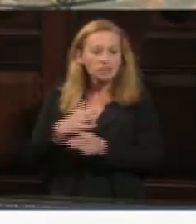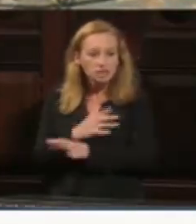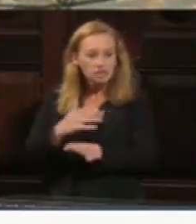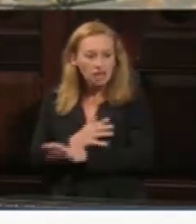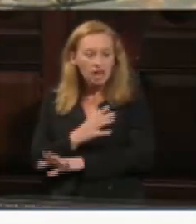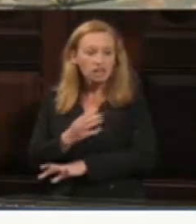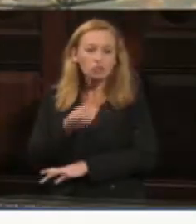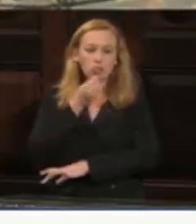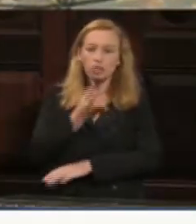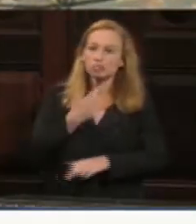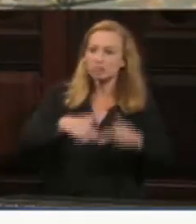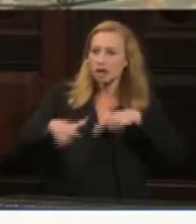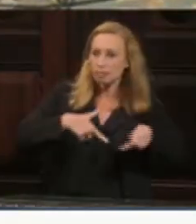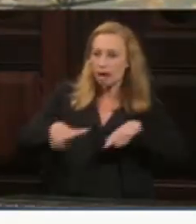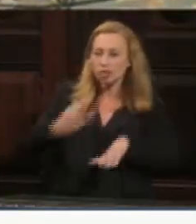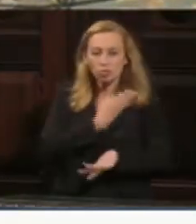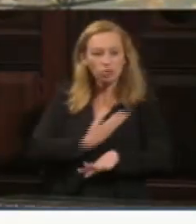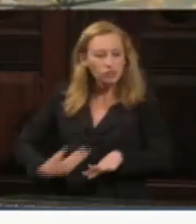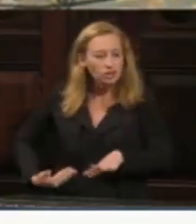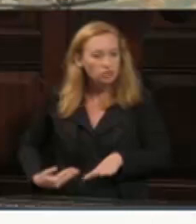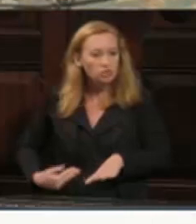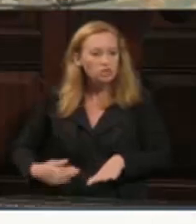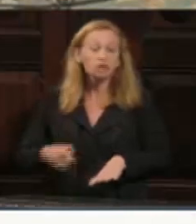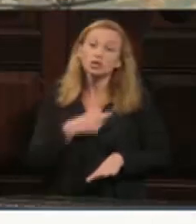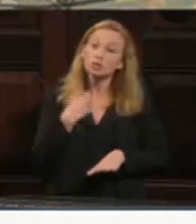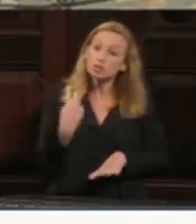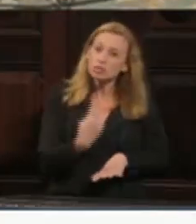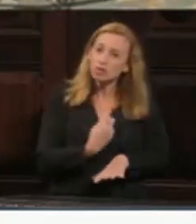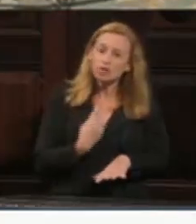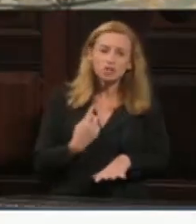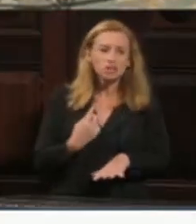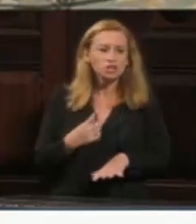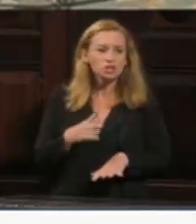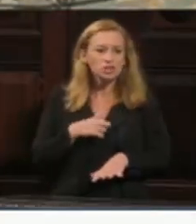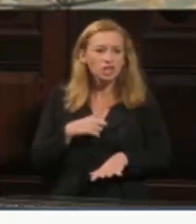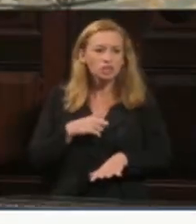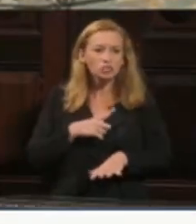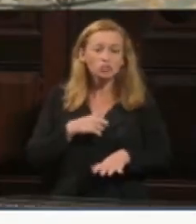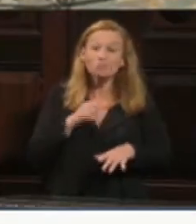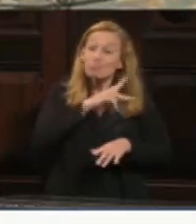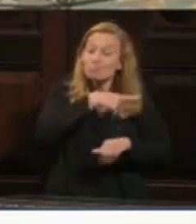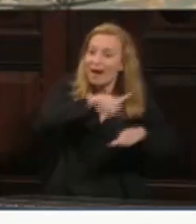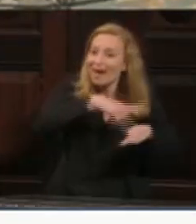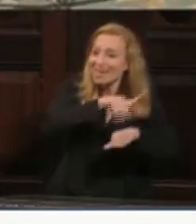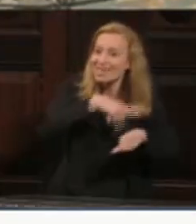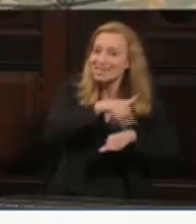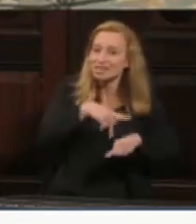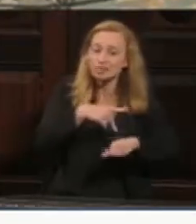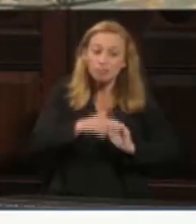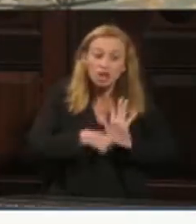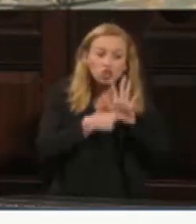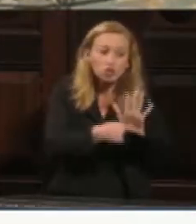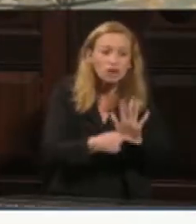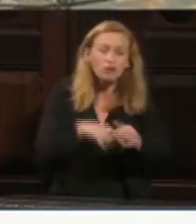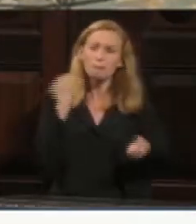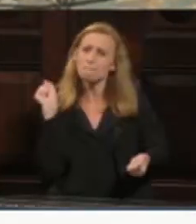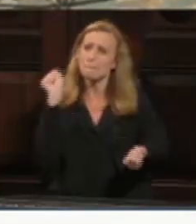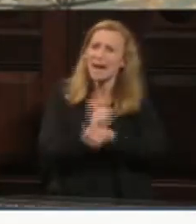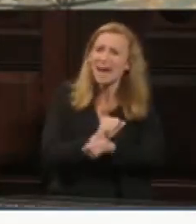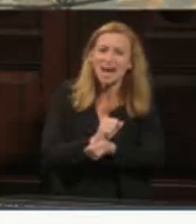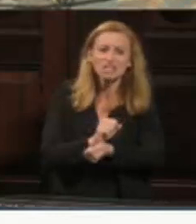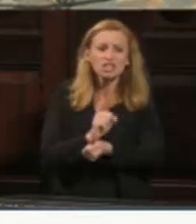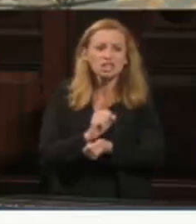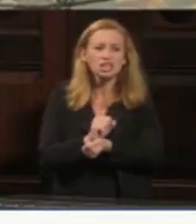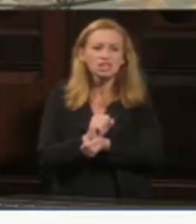um bom trabalho junto ao governador. A gente tem um país e um Estado para construir. Vamos parar de jogar para a plateia e parar de